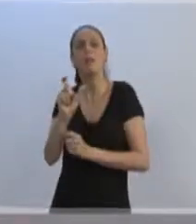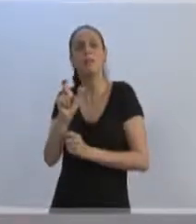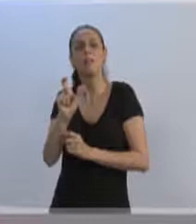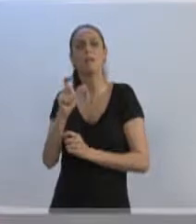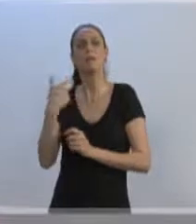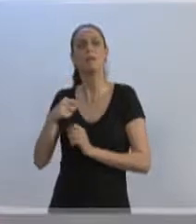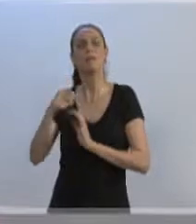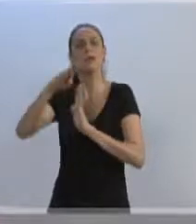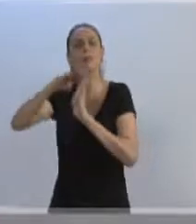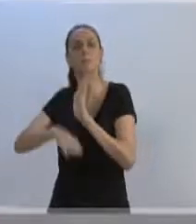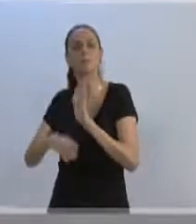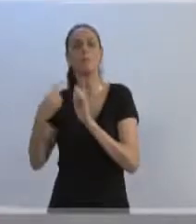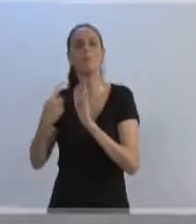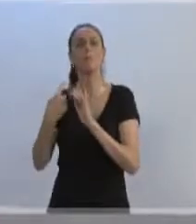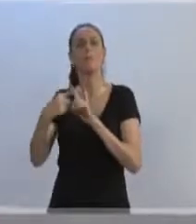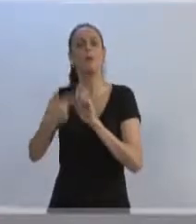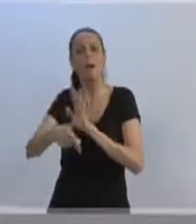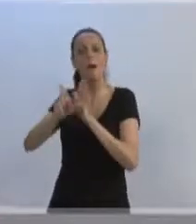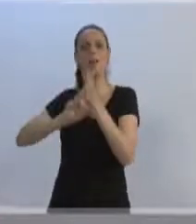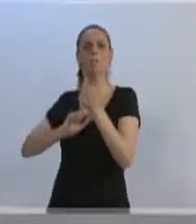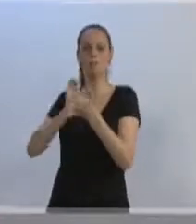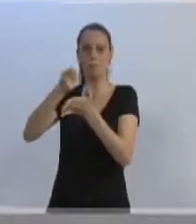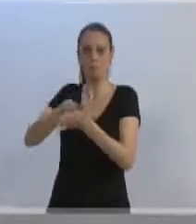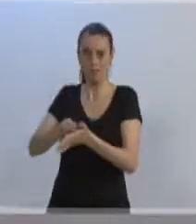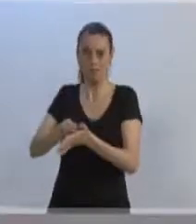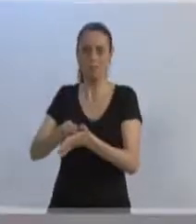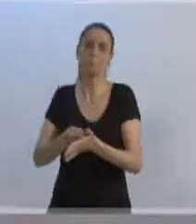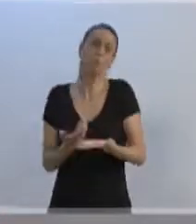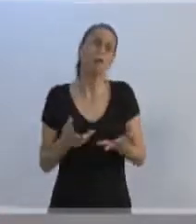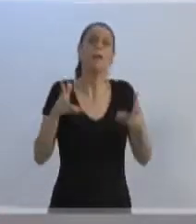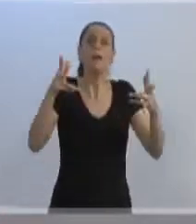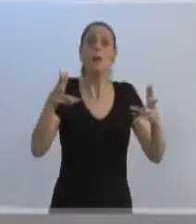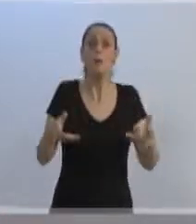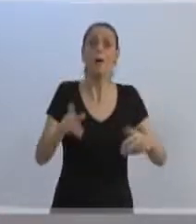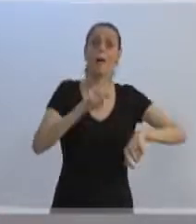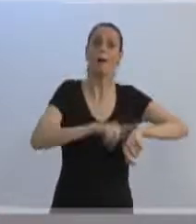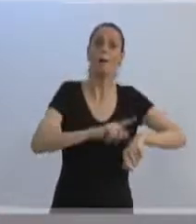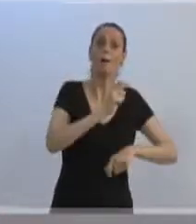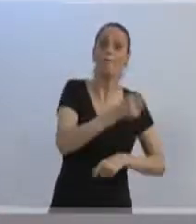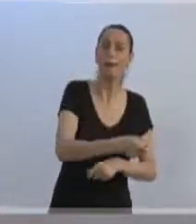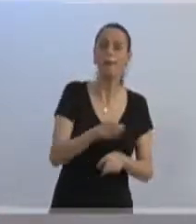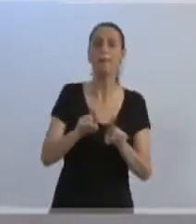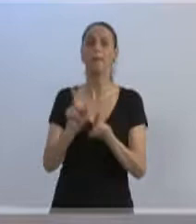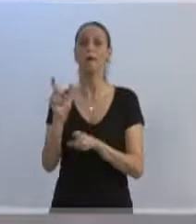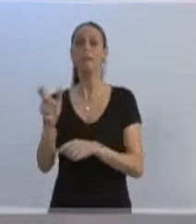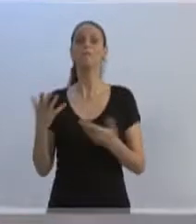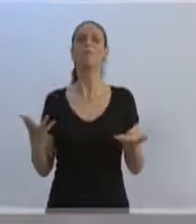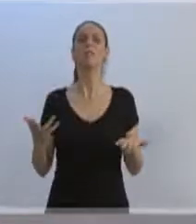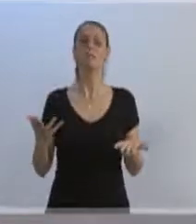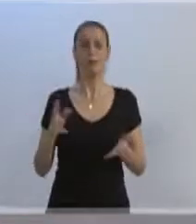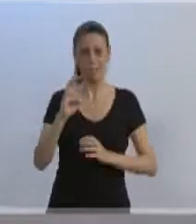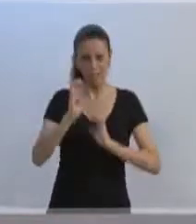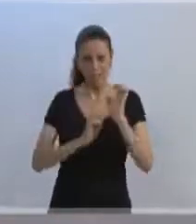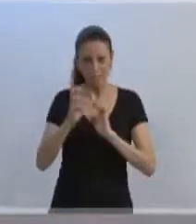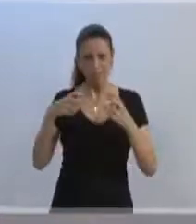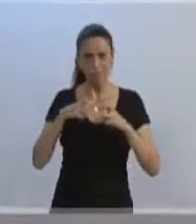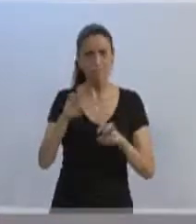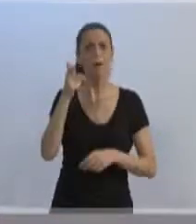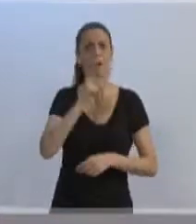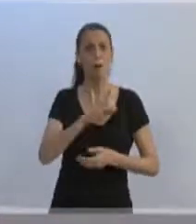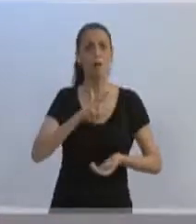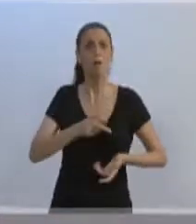tem paga se o mesmo preço no cartão antecipado e no dinheiro também olha vantagem quanto vantagem foi dada a esta empresa